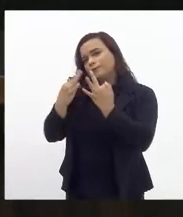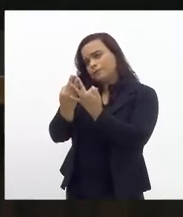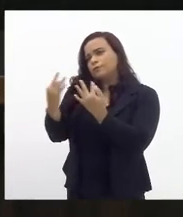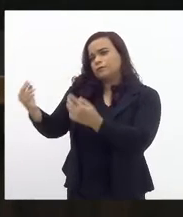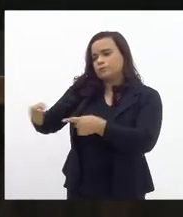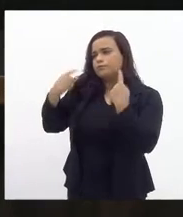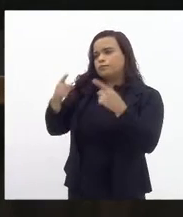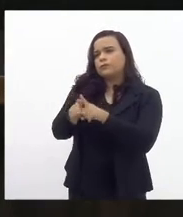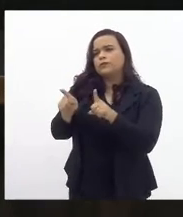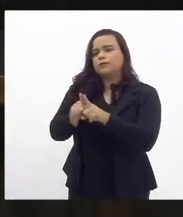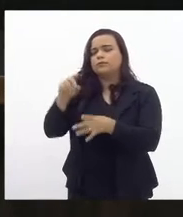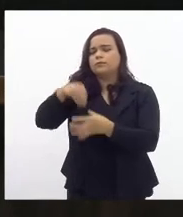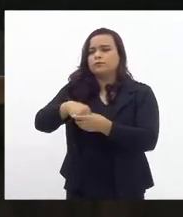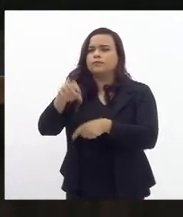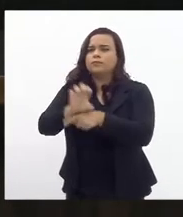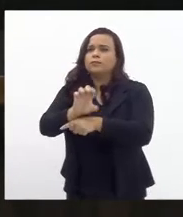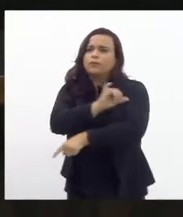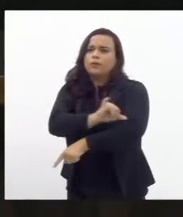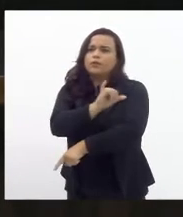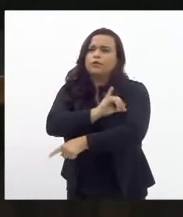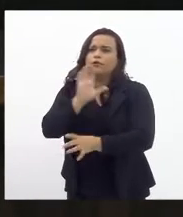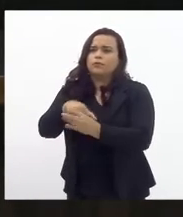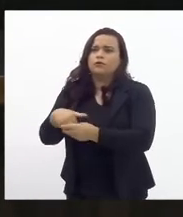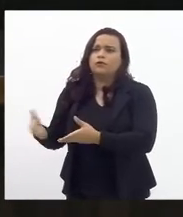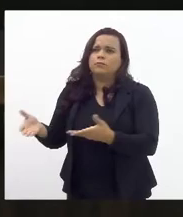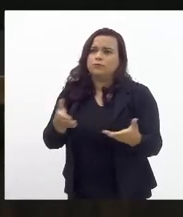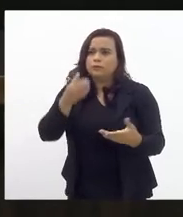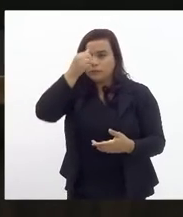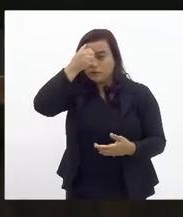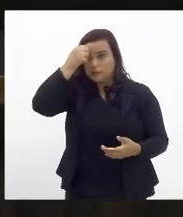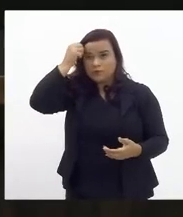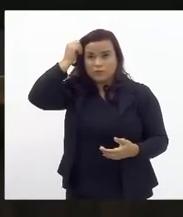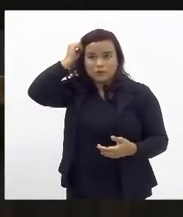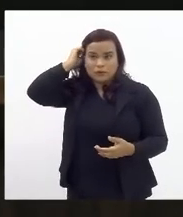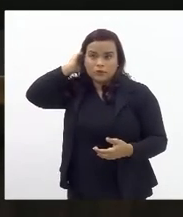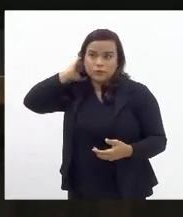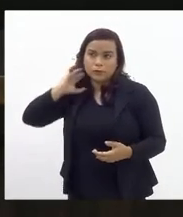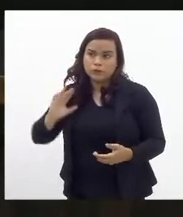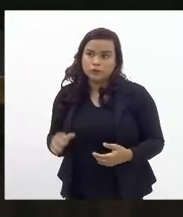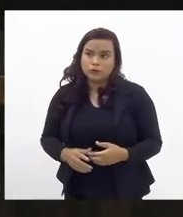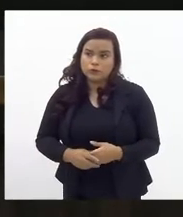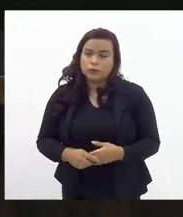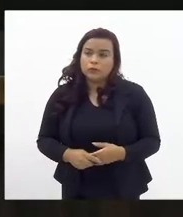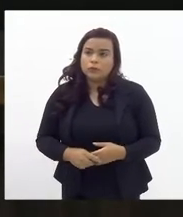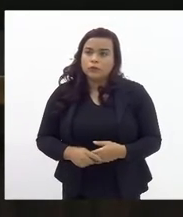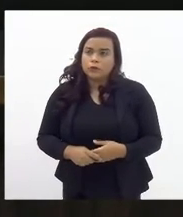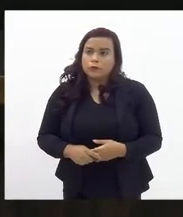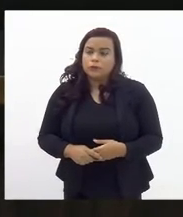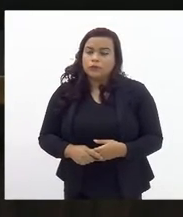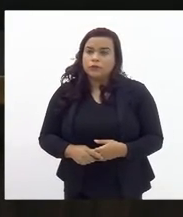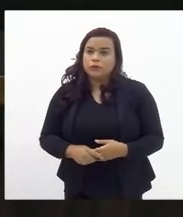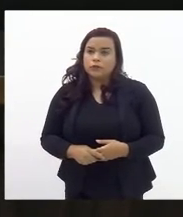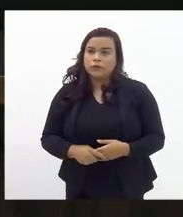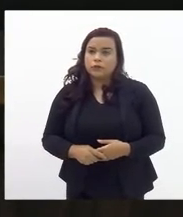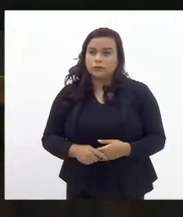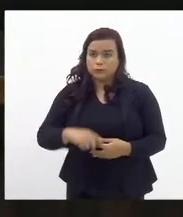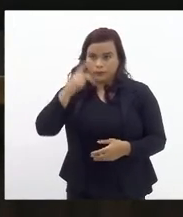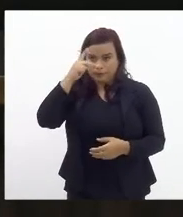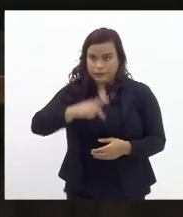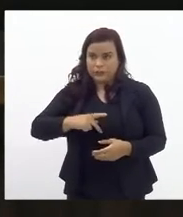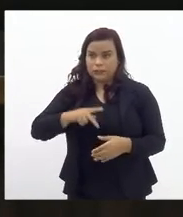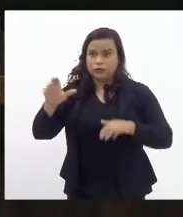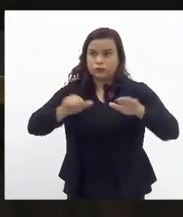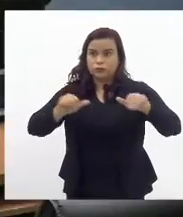havendo o que querer discutir, em votação. Não, o projeto recebeu 4 emendas. A presidência chama os trabalhos à